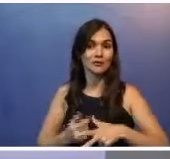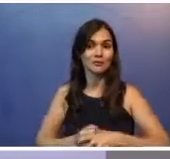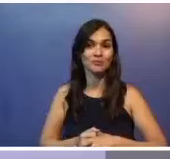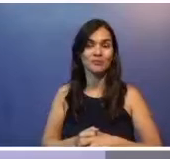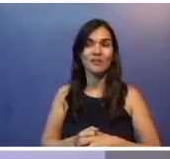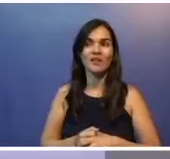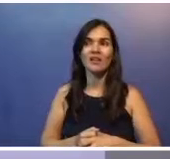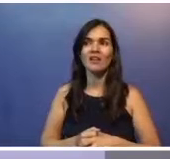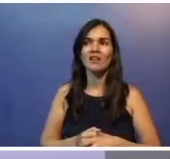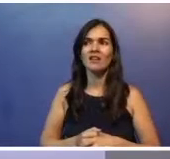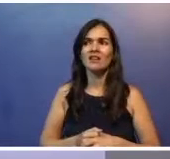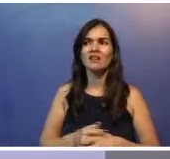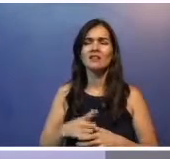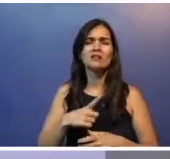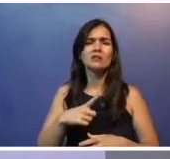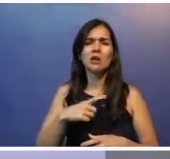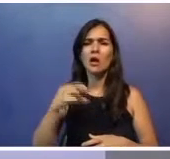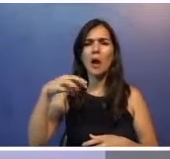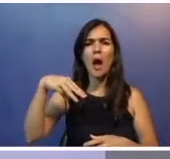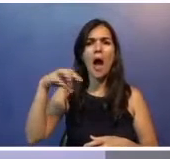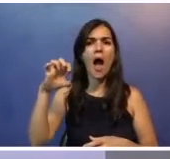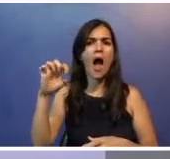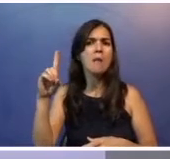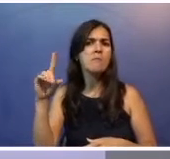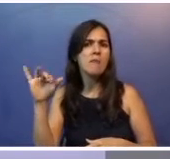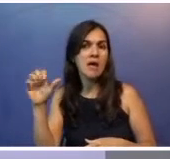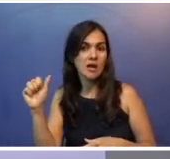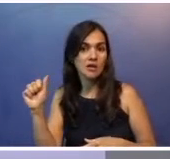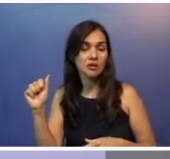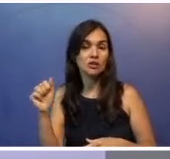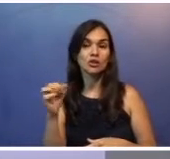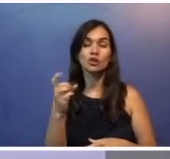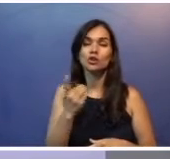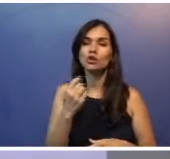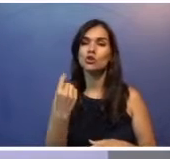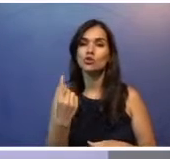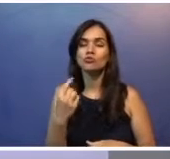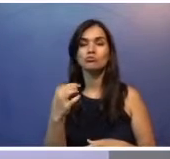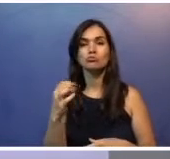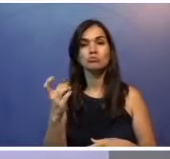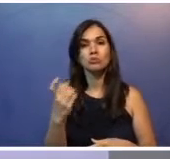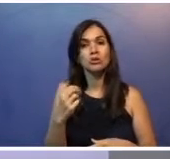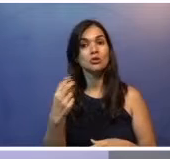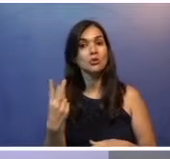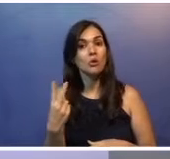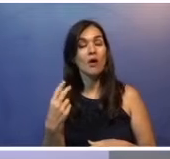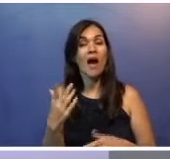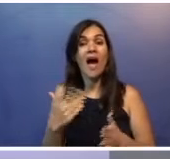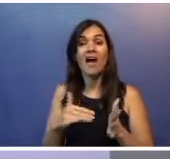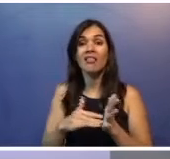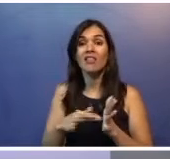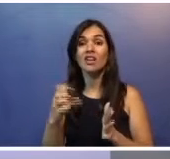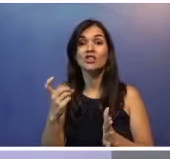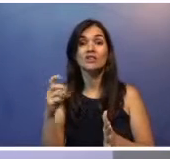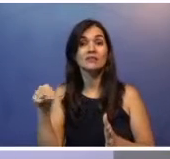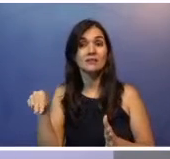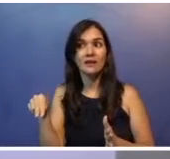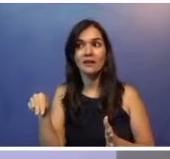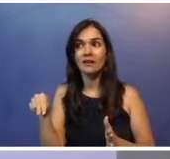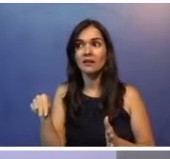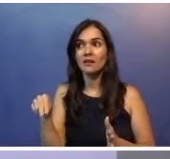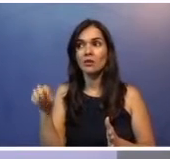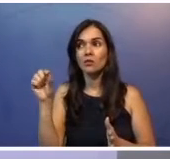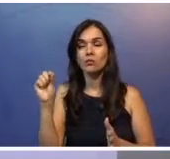então a média aritmética simples de um conjunto de valores x 1 x 2 até xn esses três